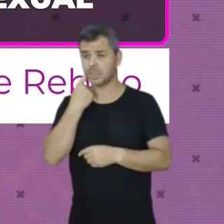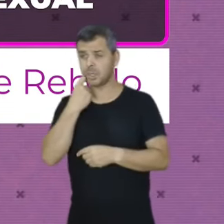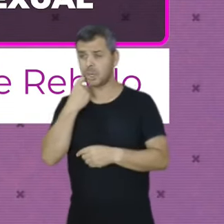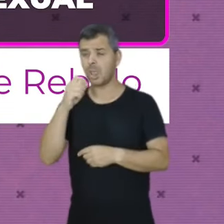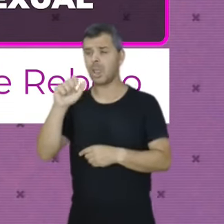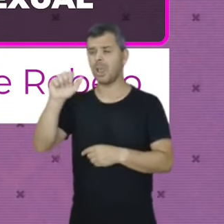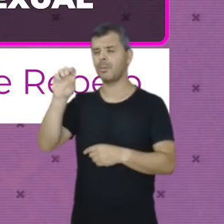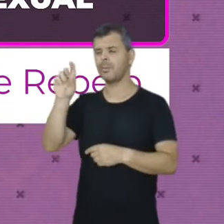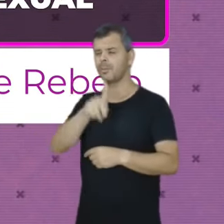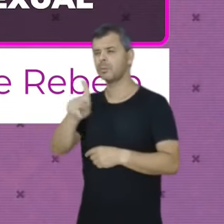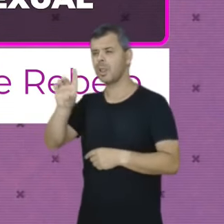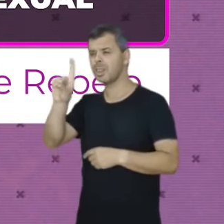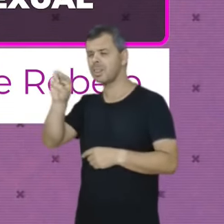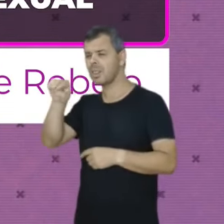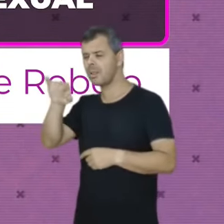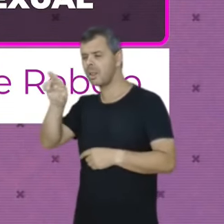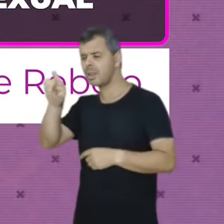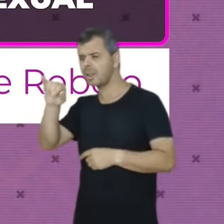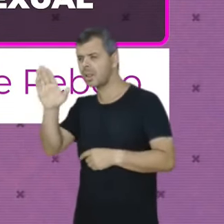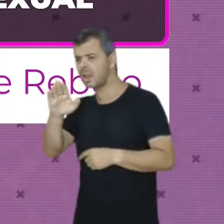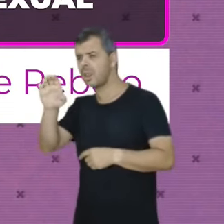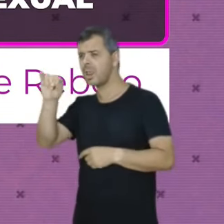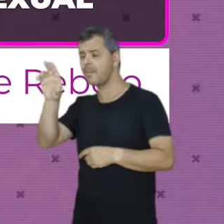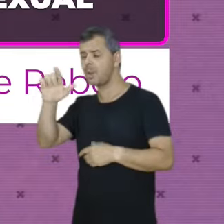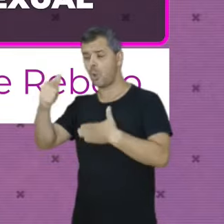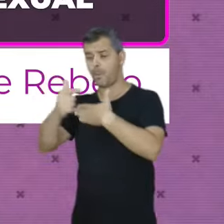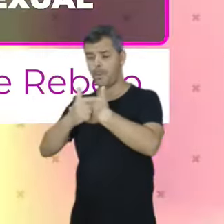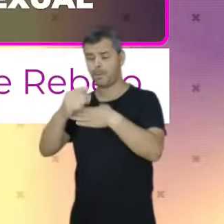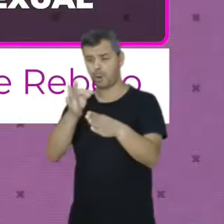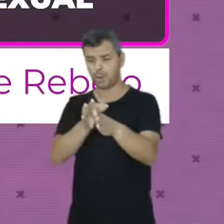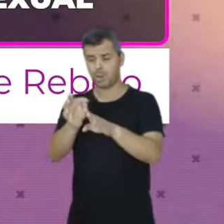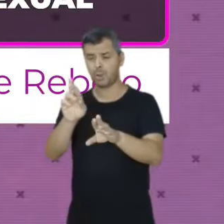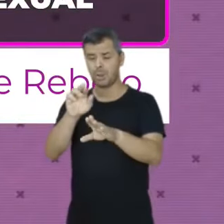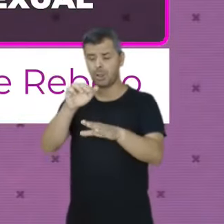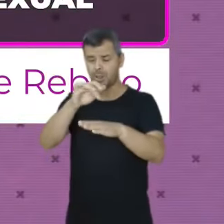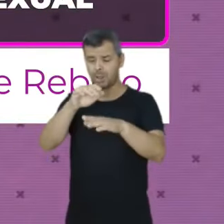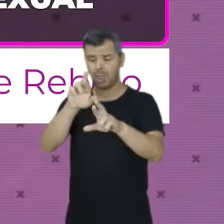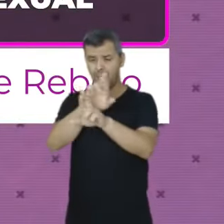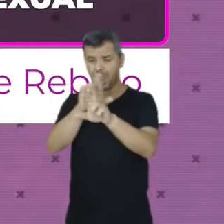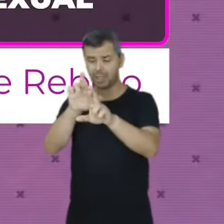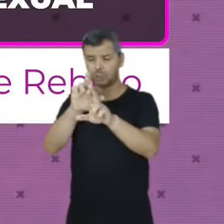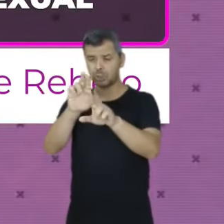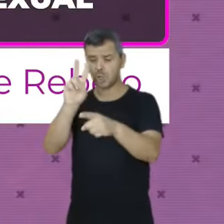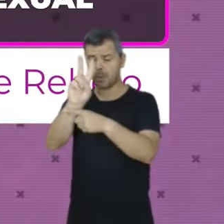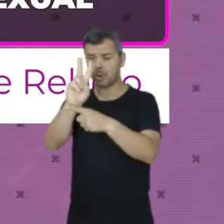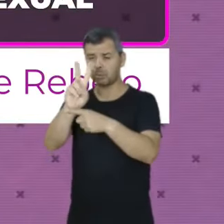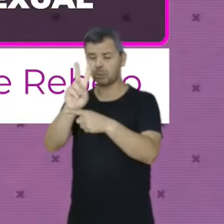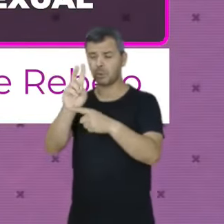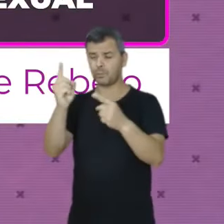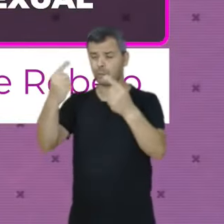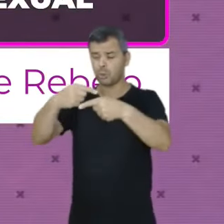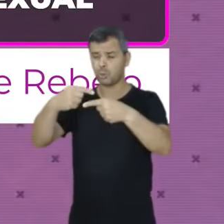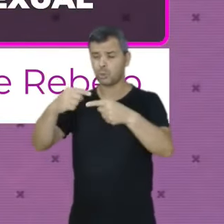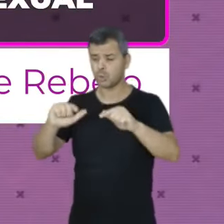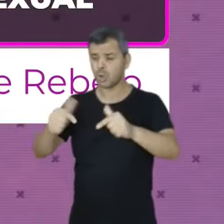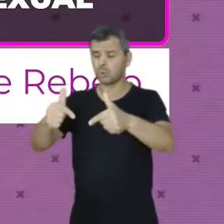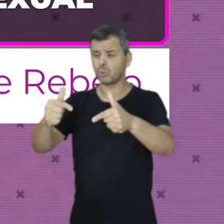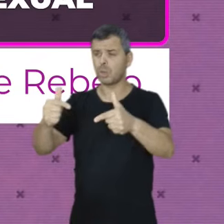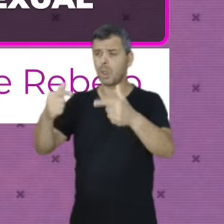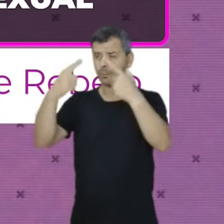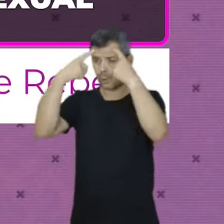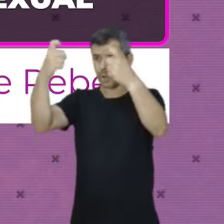Daniele Rebelo fala sobre o papel do Conselho Tutelar e da Rede de Proteção no enfrentamento à violência sexual contra